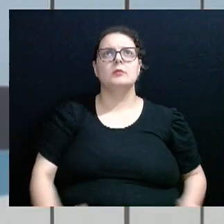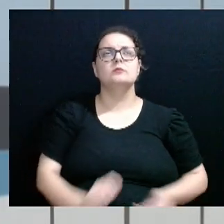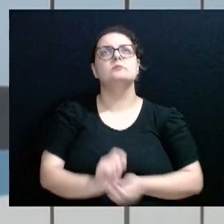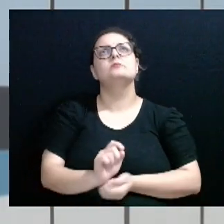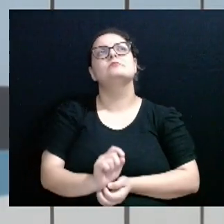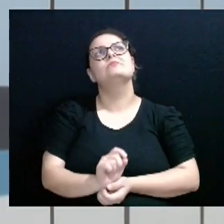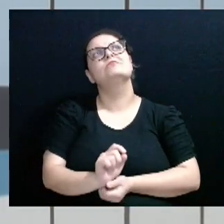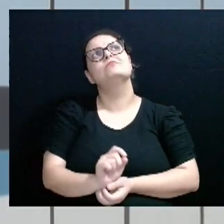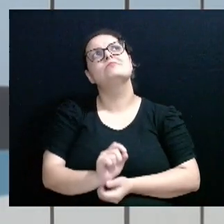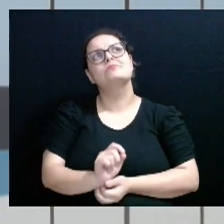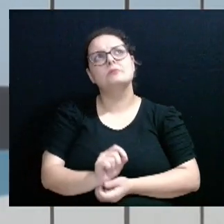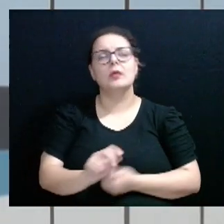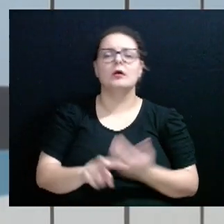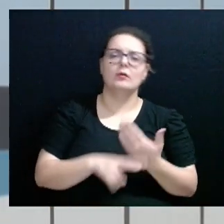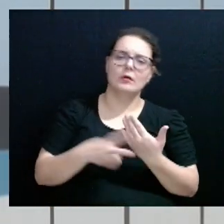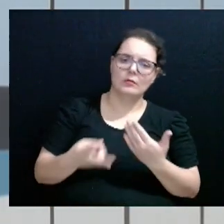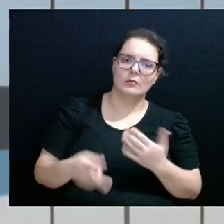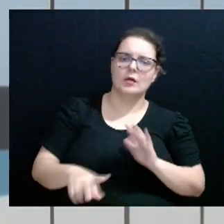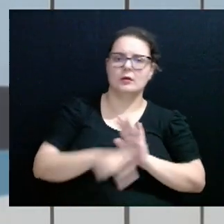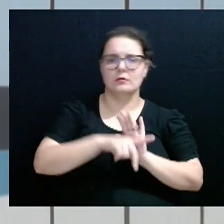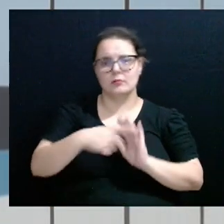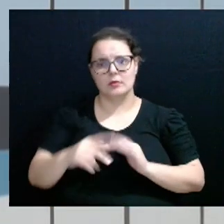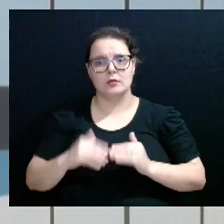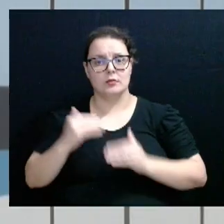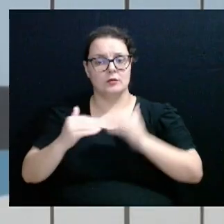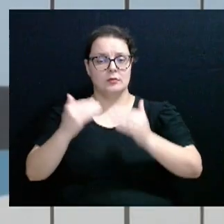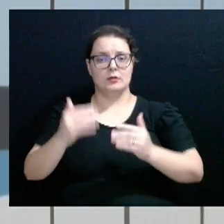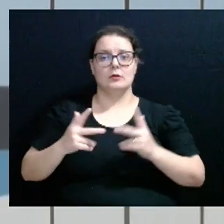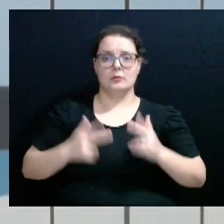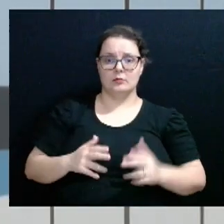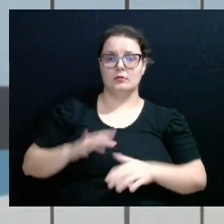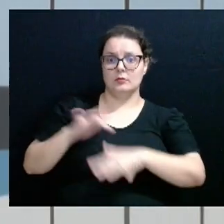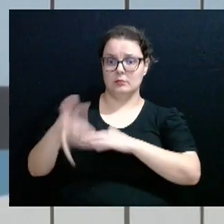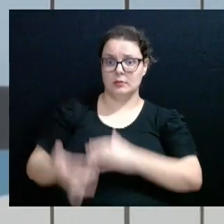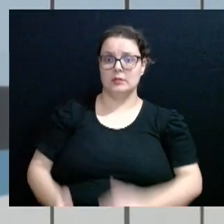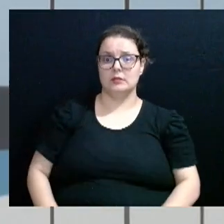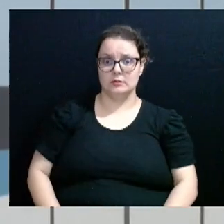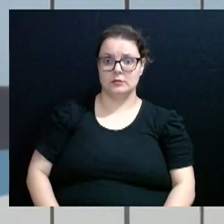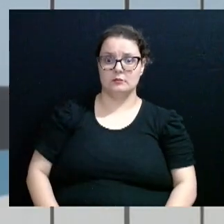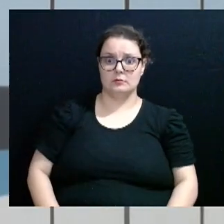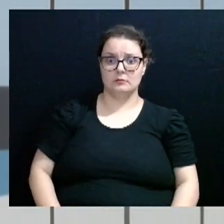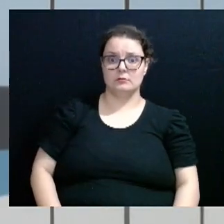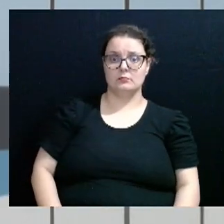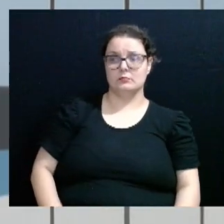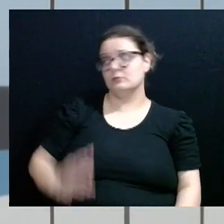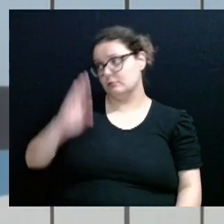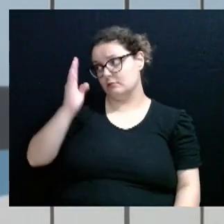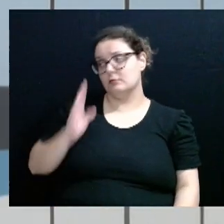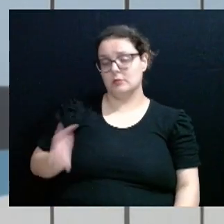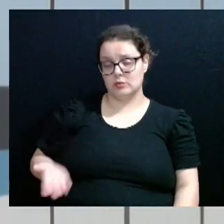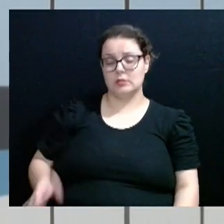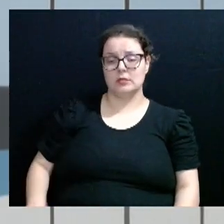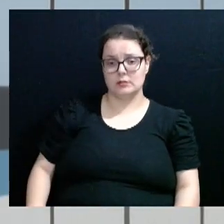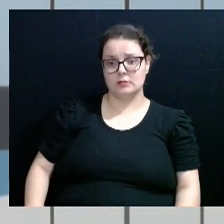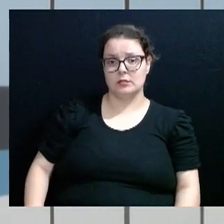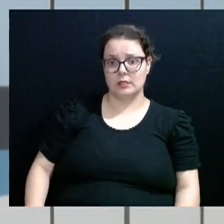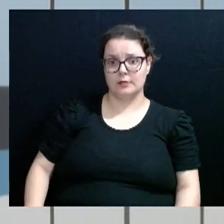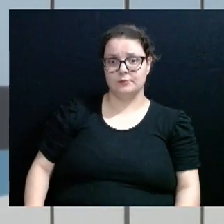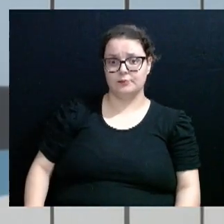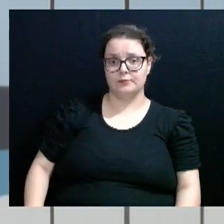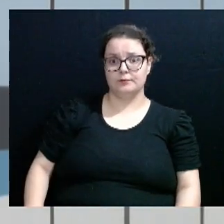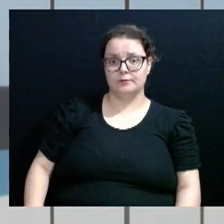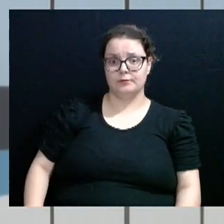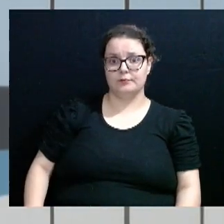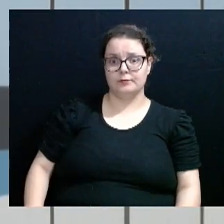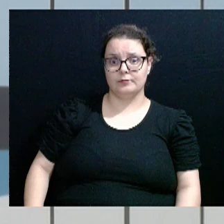que faz parte do que a gente construiu enquanto imprensa, né, no Brasil. A gente, como a gente já